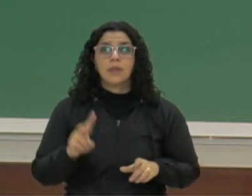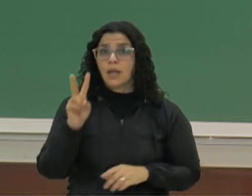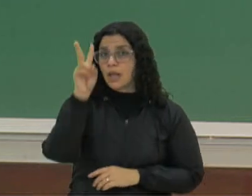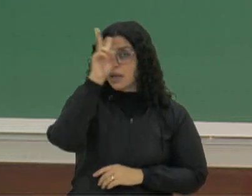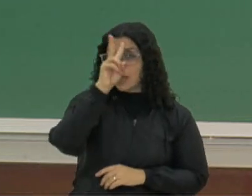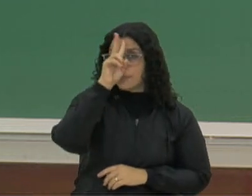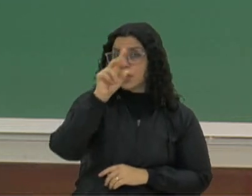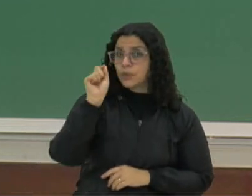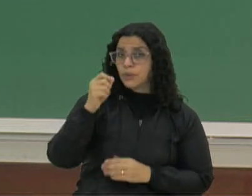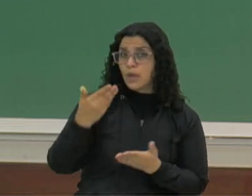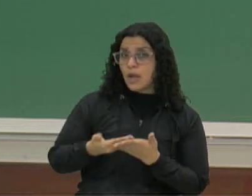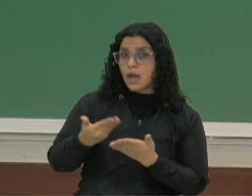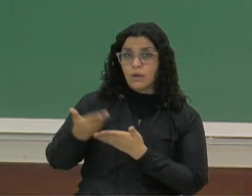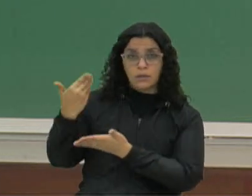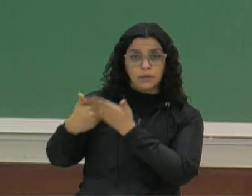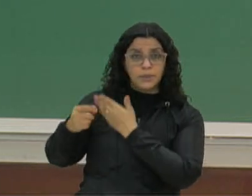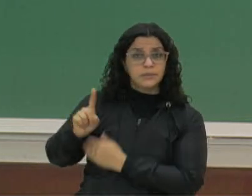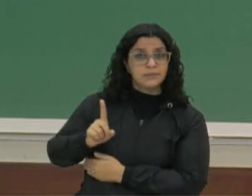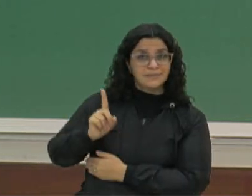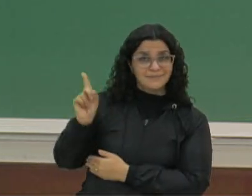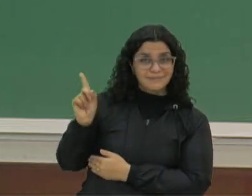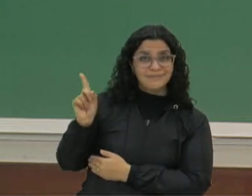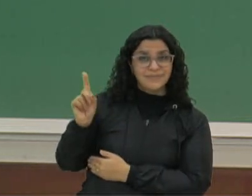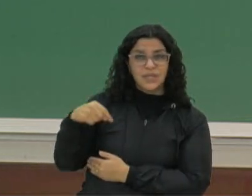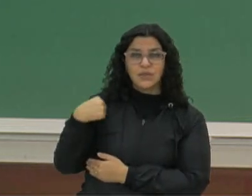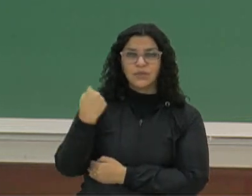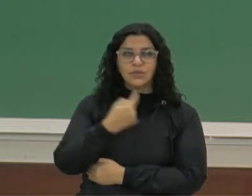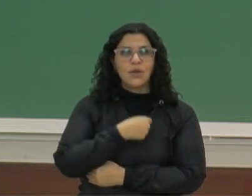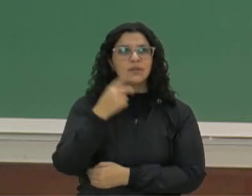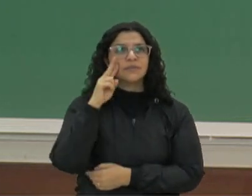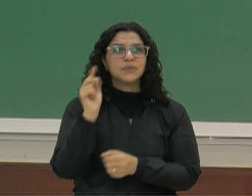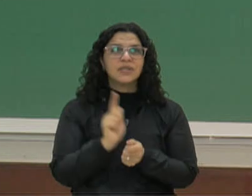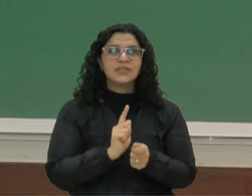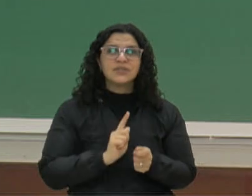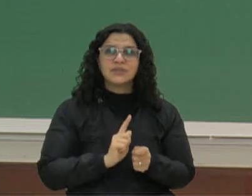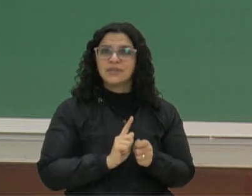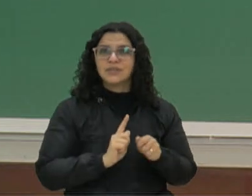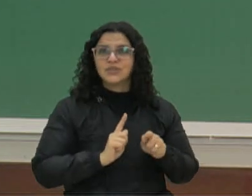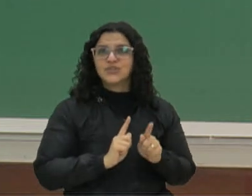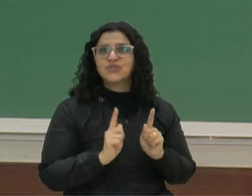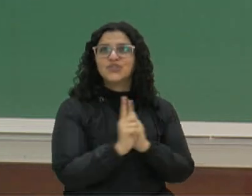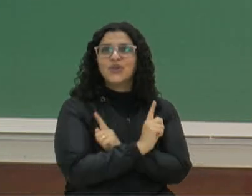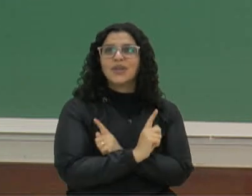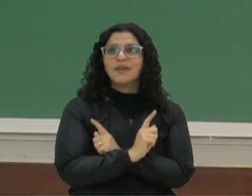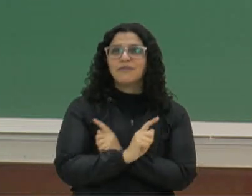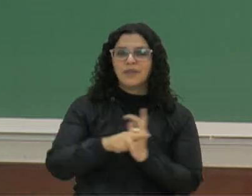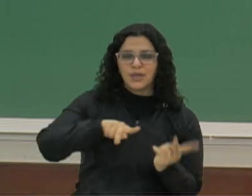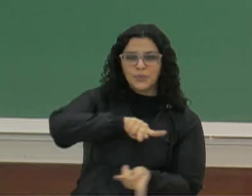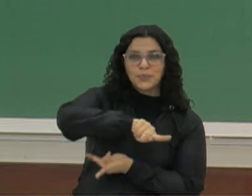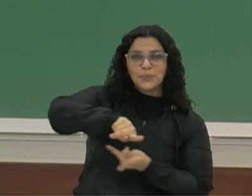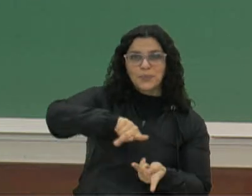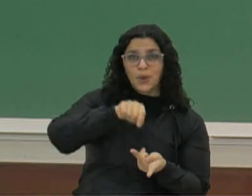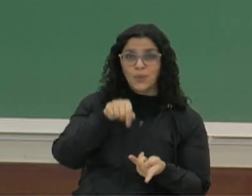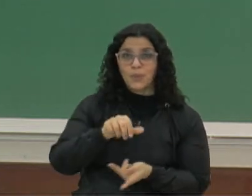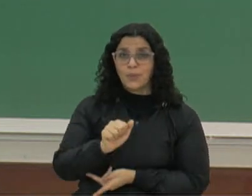Lembrando a nossa última aula, nós desvendamos a geografia do Ártico, né, da região